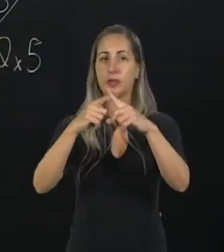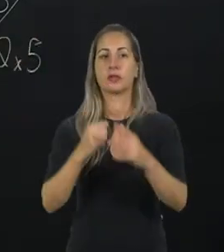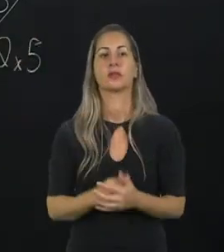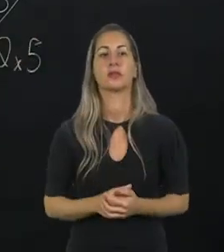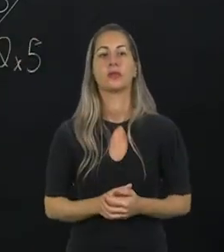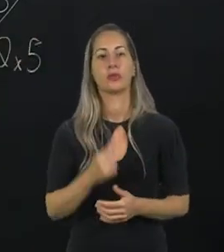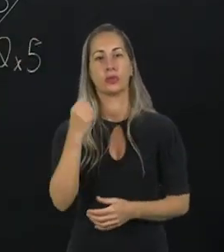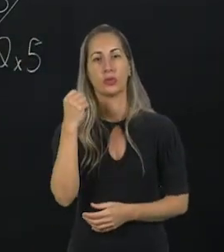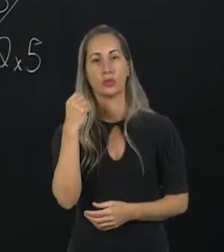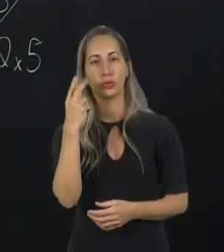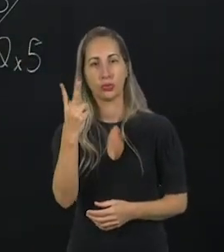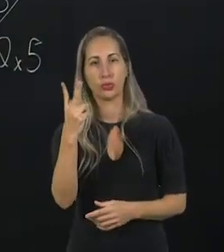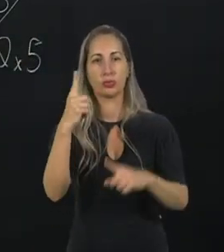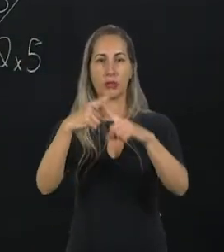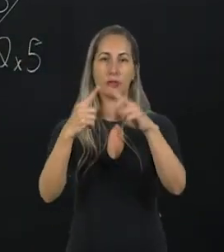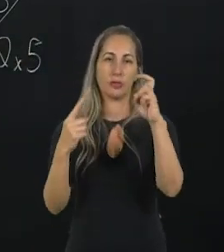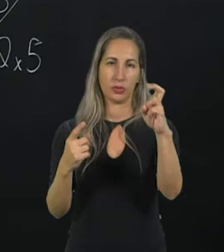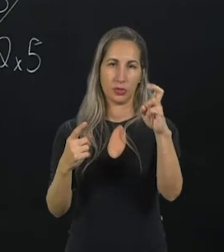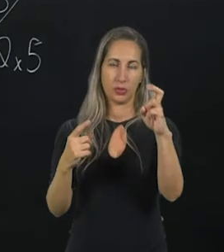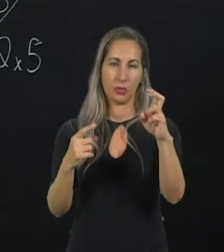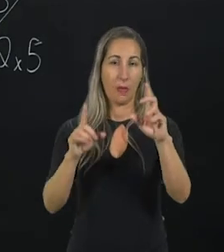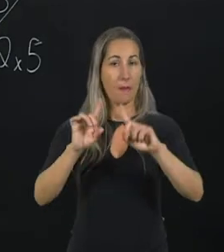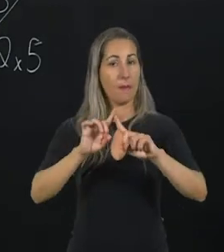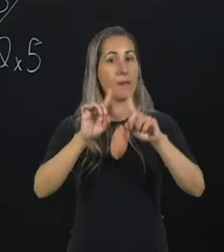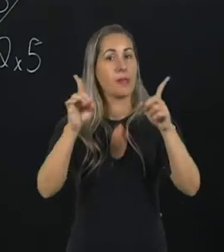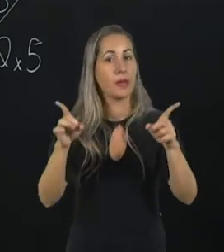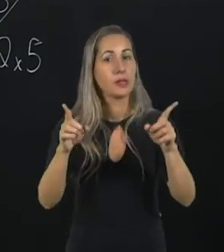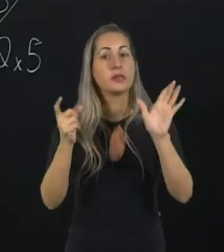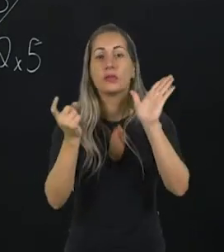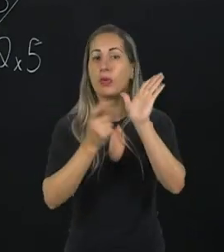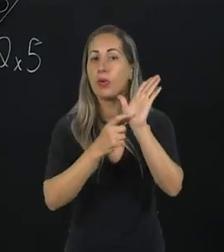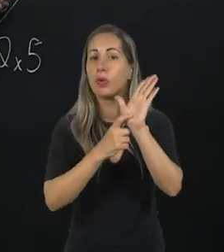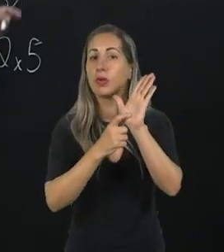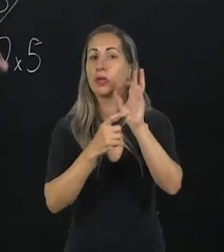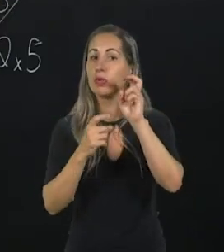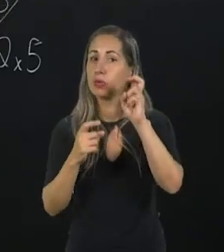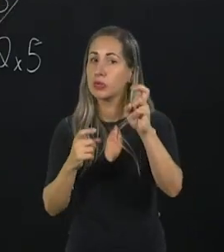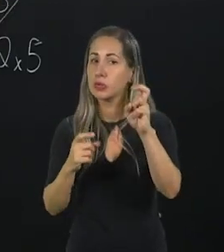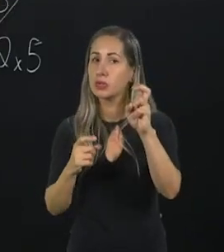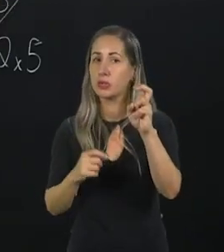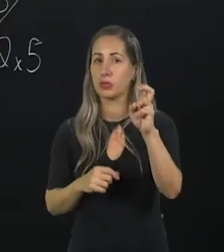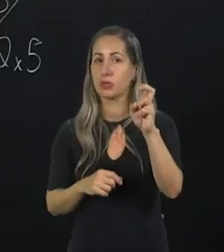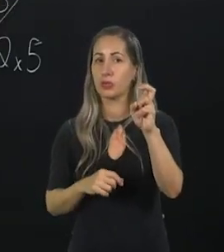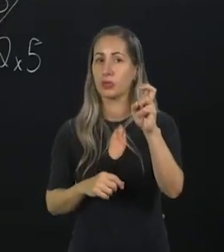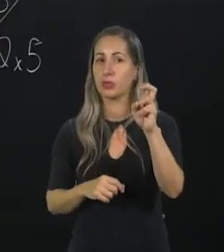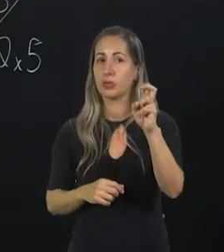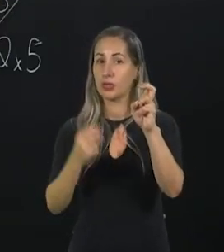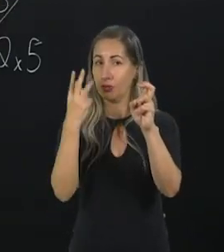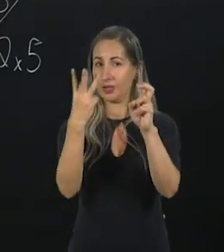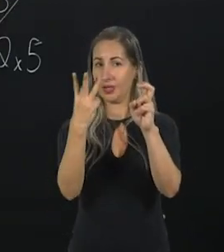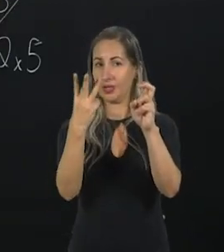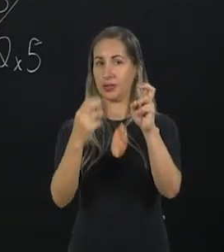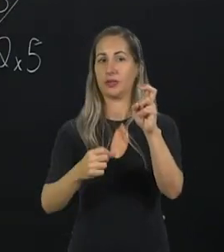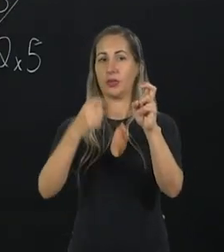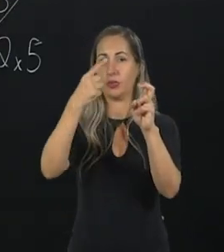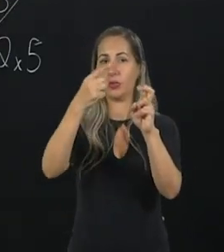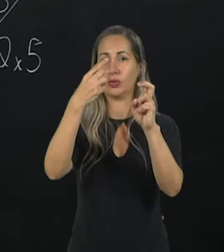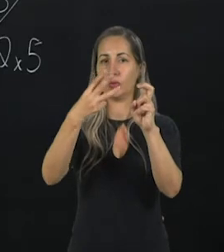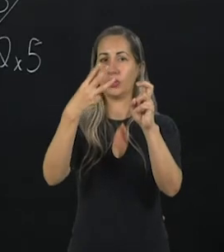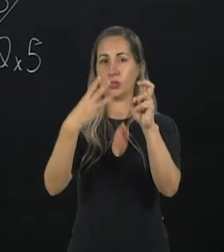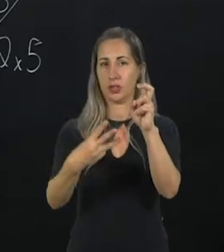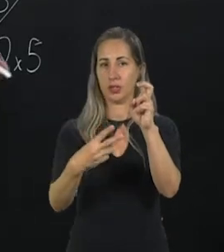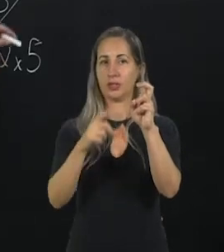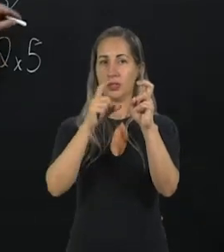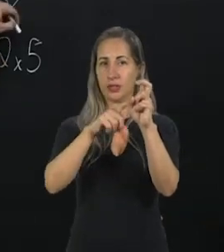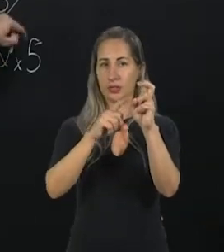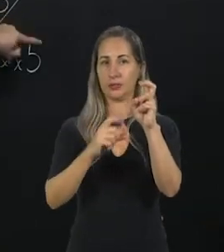de 2 por 5. Só que, repare que o 5 me aparece 3 vezes. Se o 5